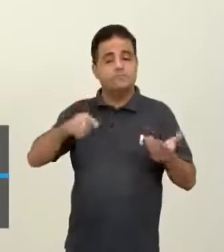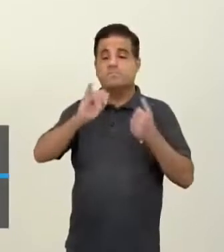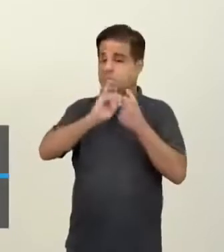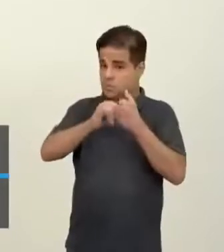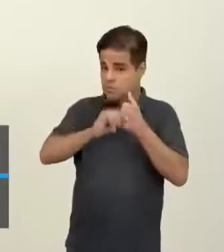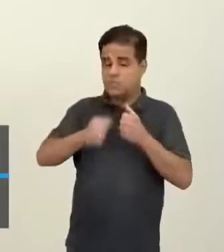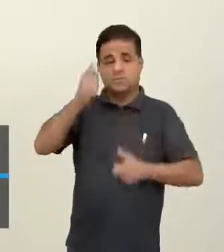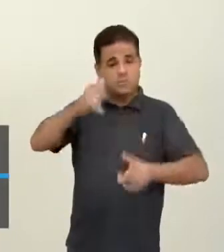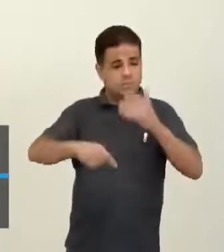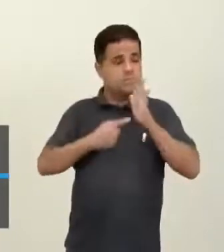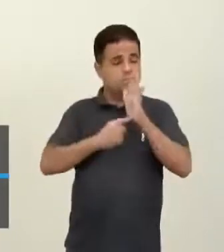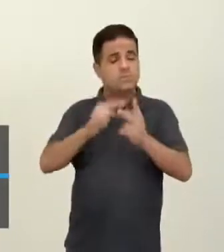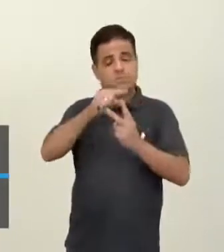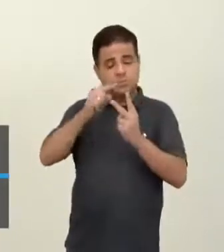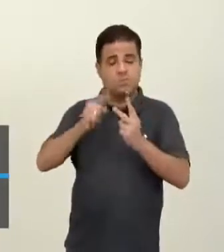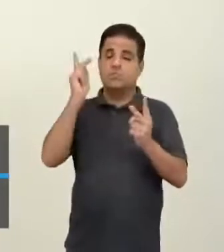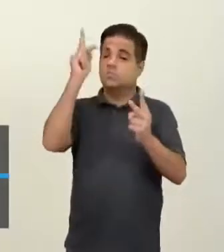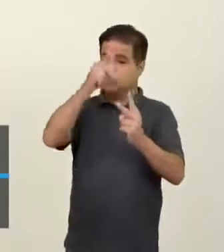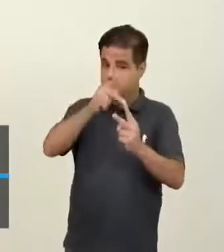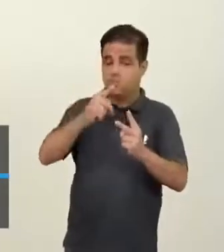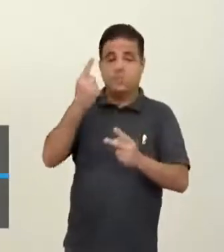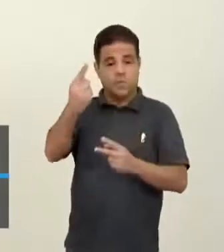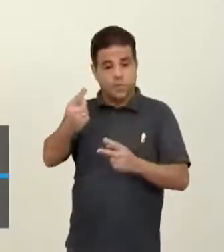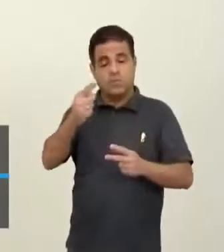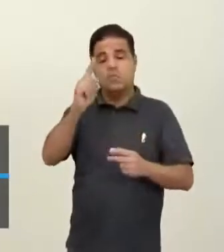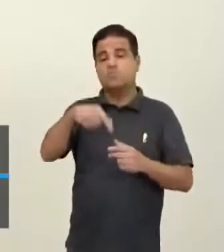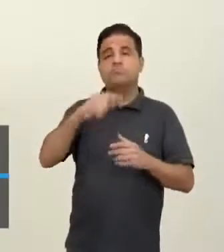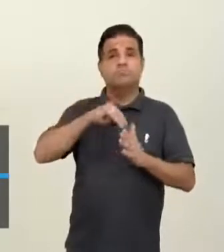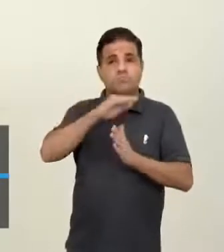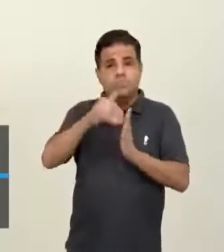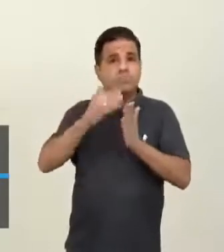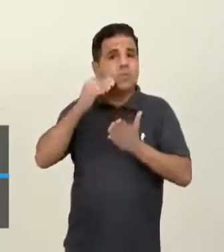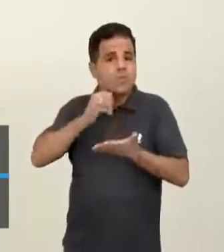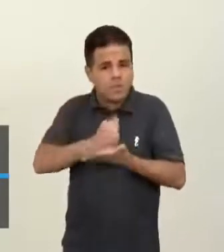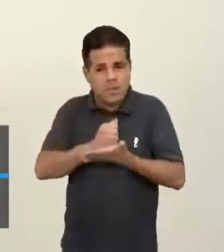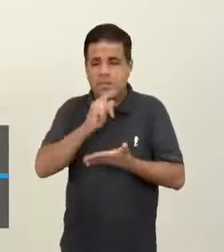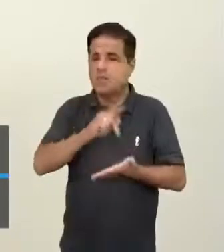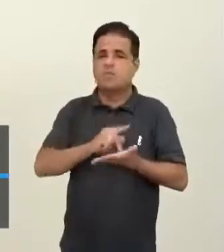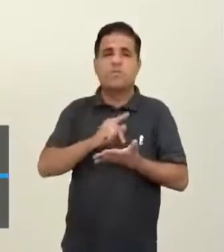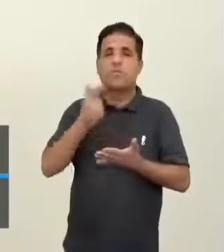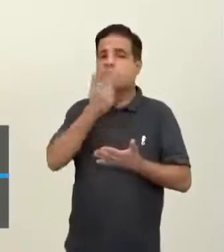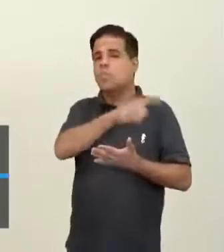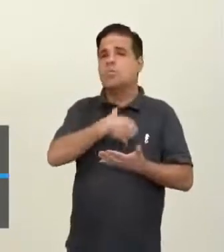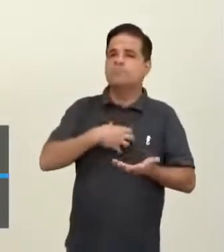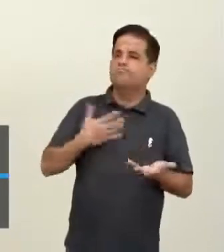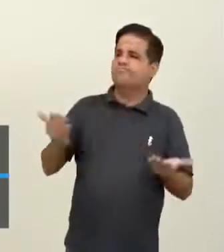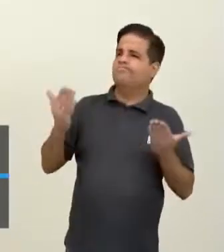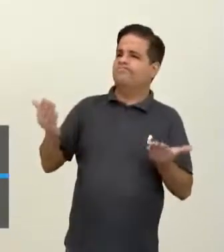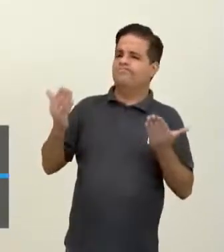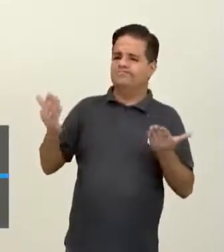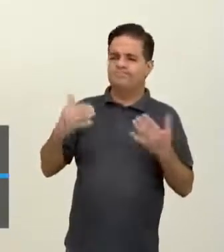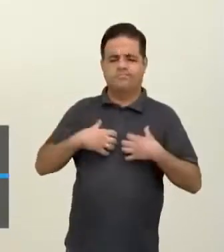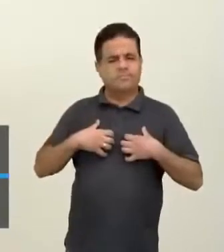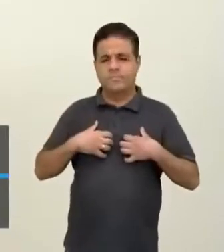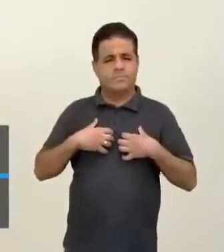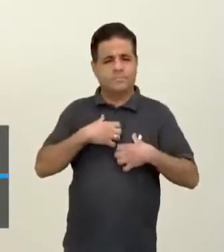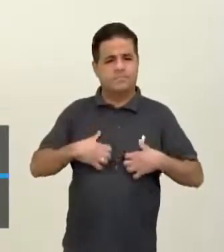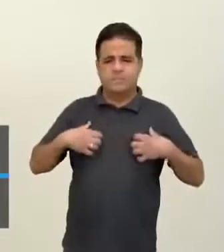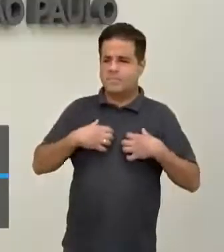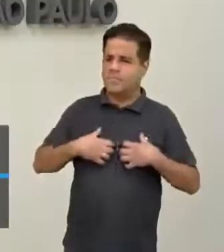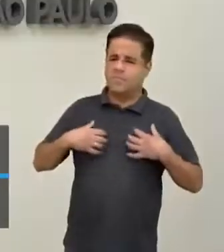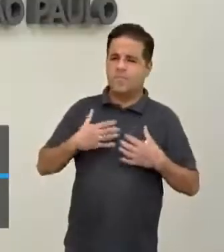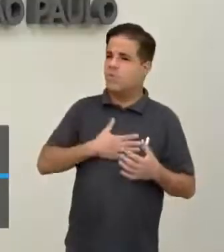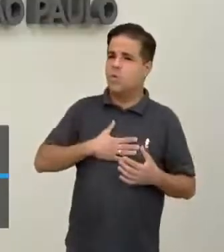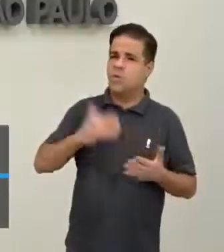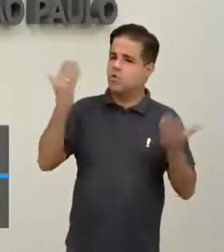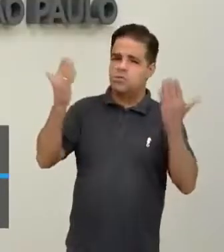crônica que retrata dois personagens. Um leva tudo ao pé da letra e fica indignado quando o outro fazia comparações. Isso